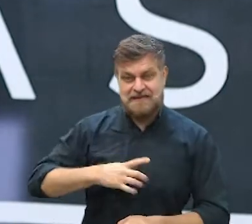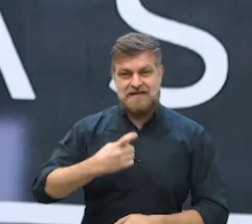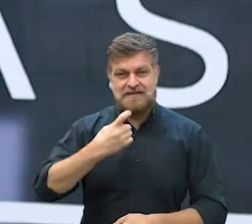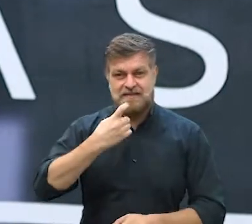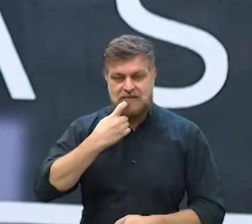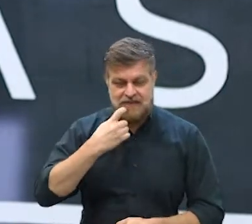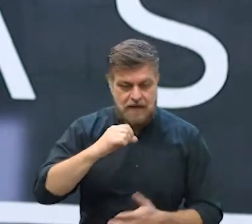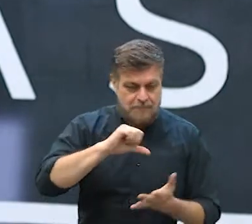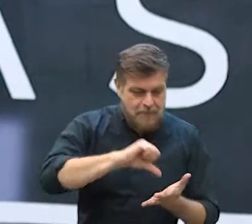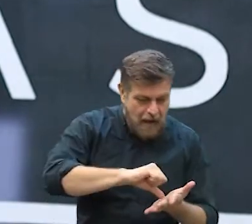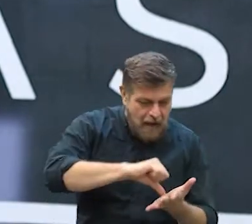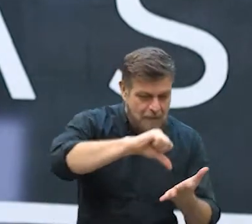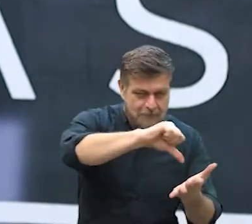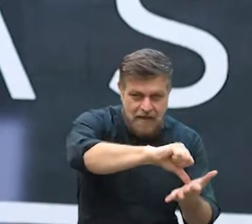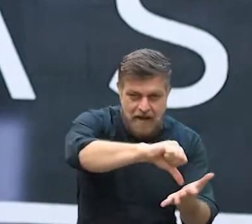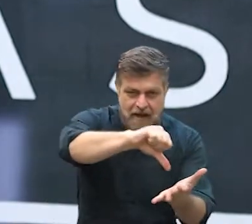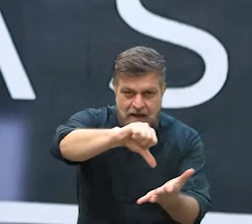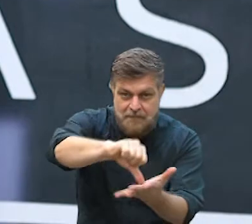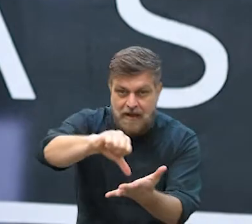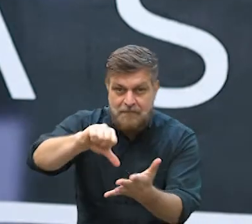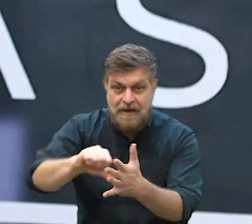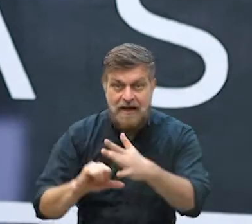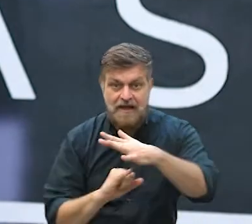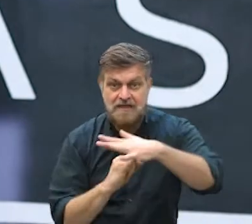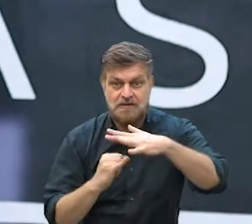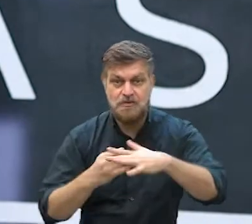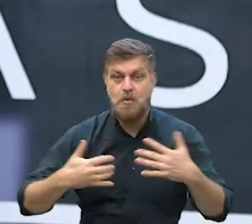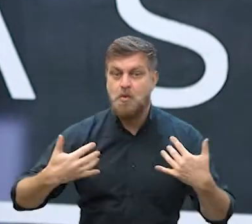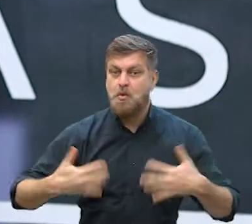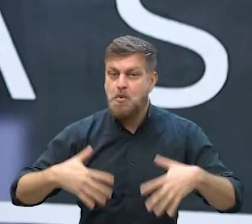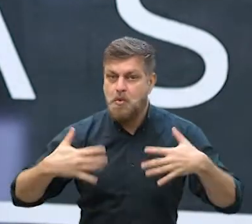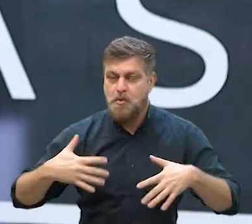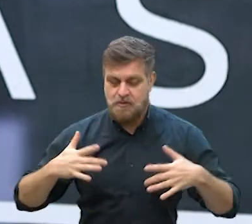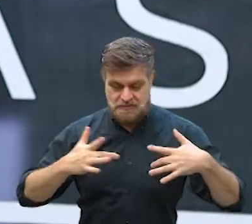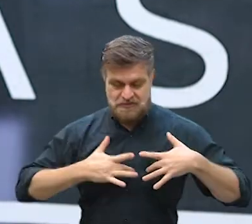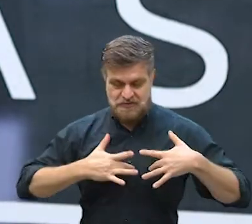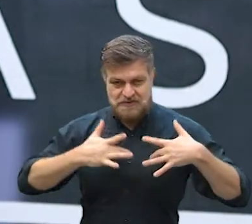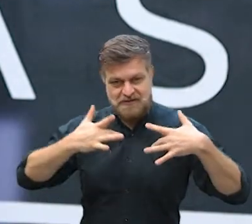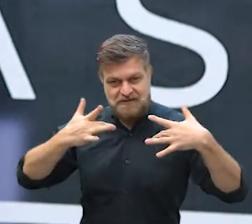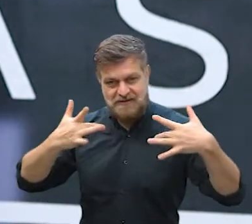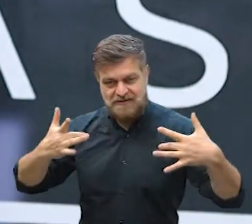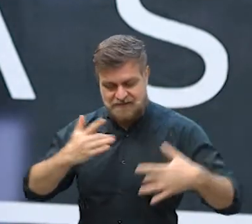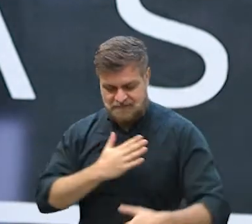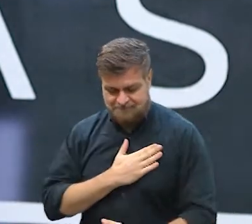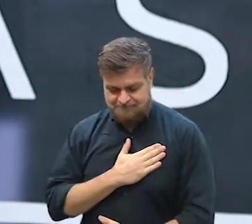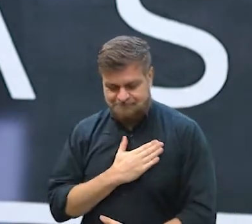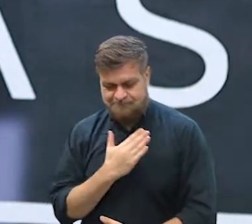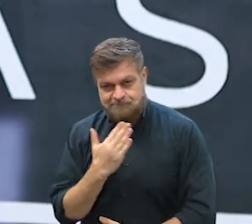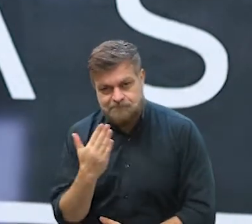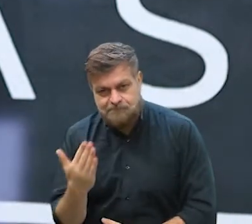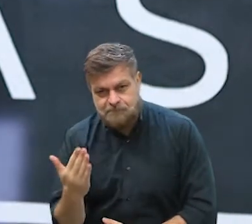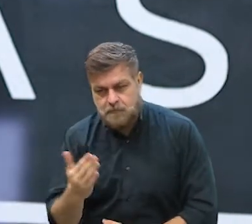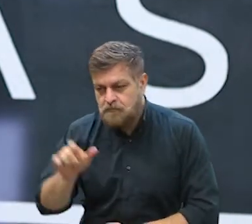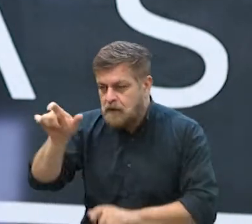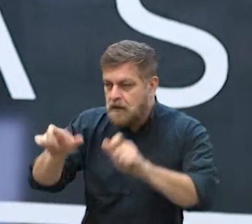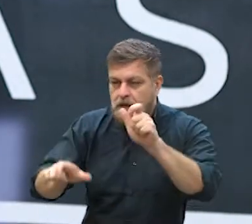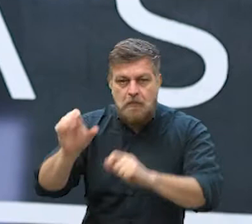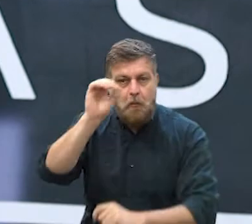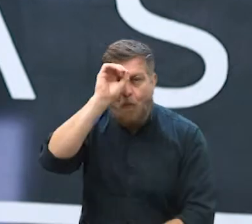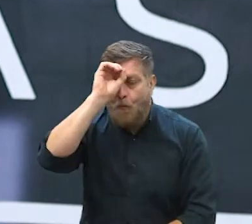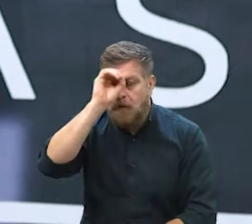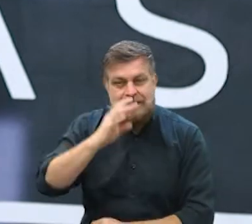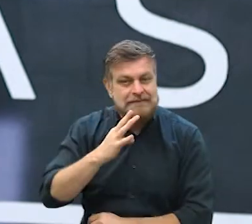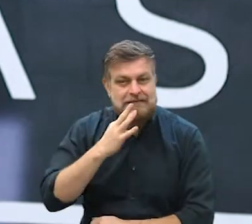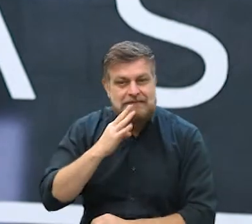Campinas, muitas instituições de solidariedade, de caridade, de assistência social que muita gente nem nunca ouviu